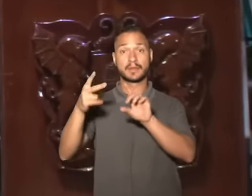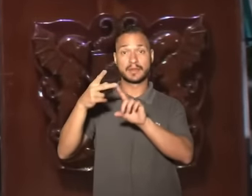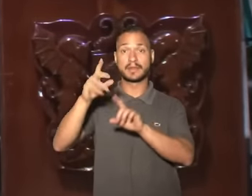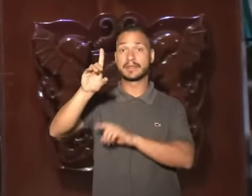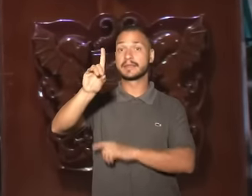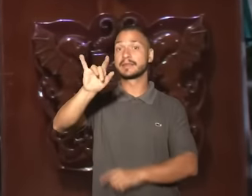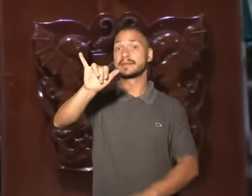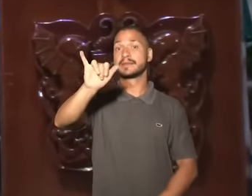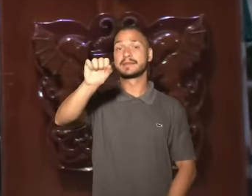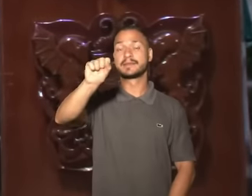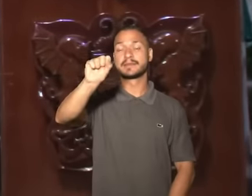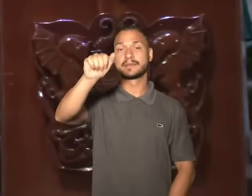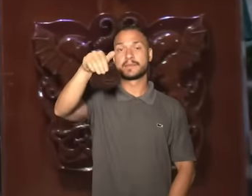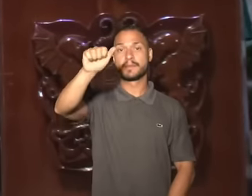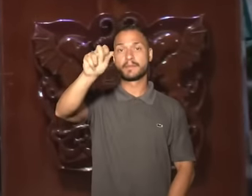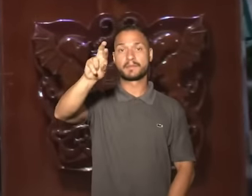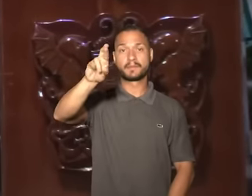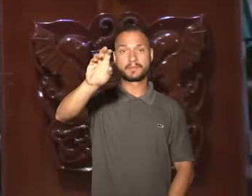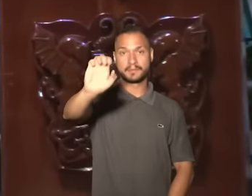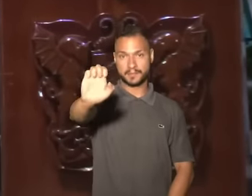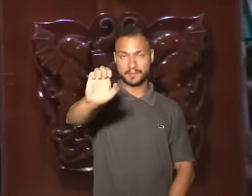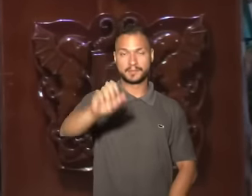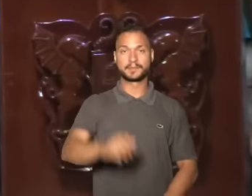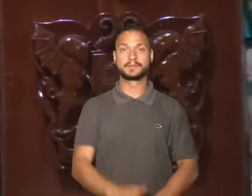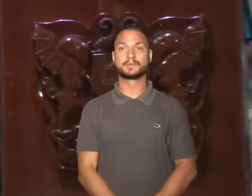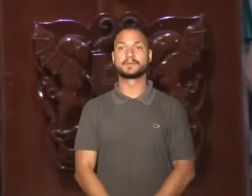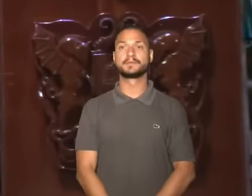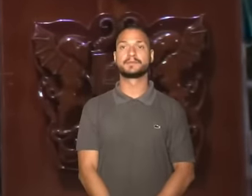Deise Mara de Oliveira Freitas.